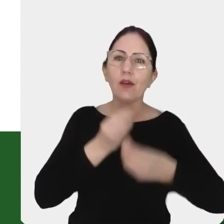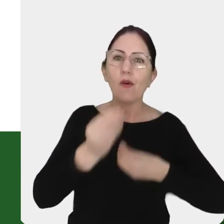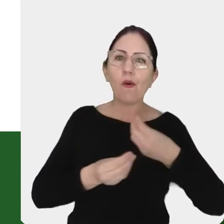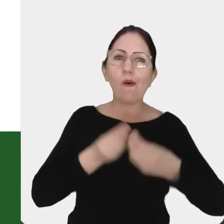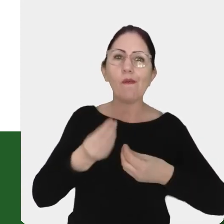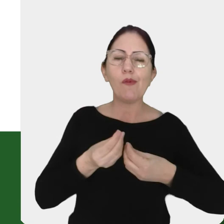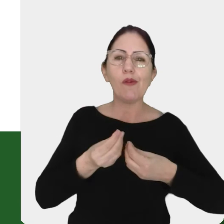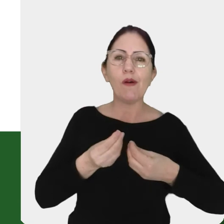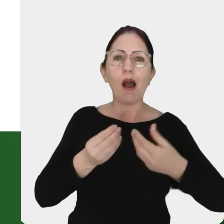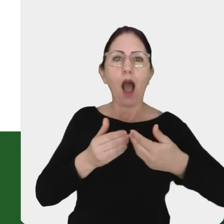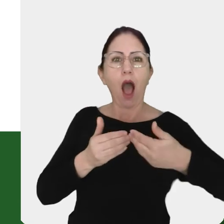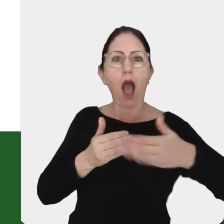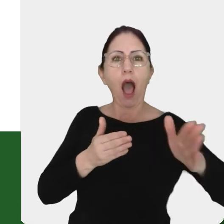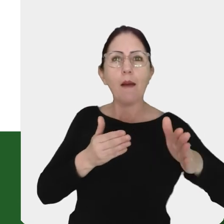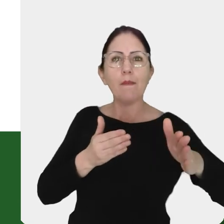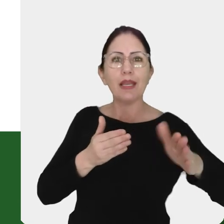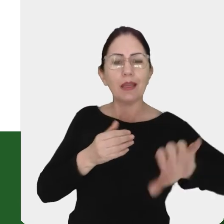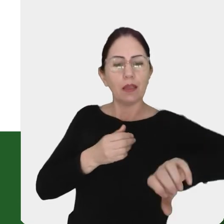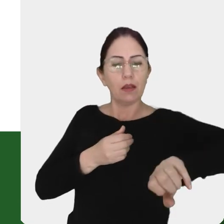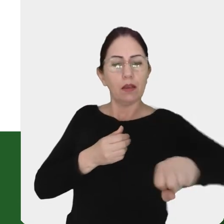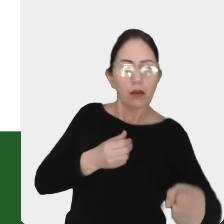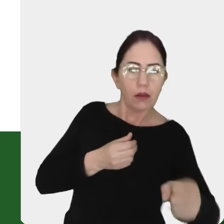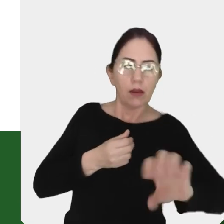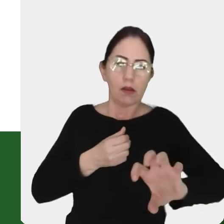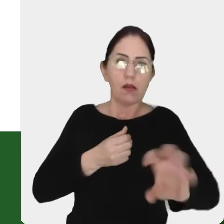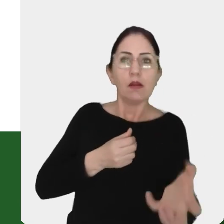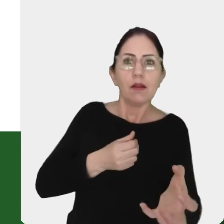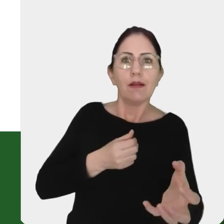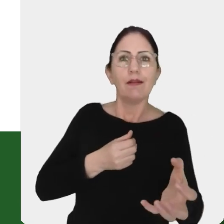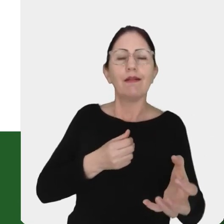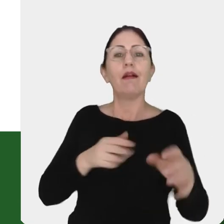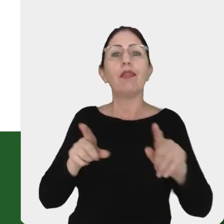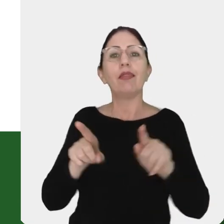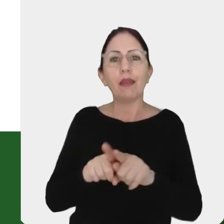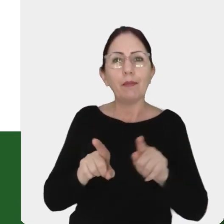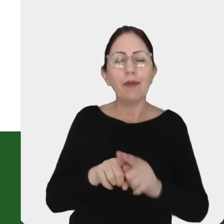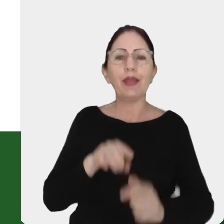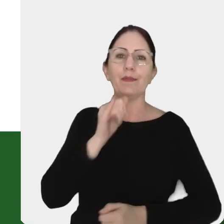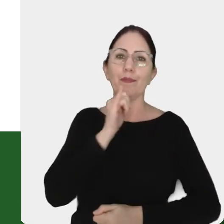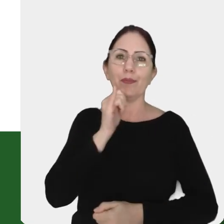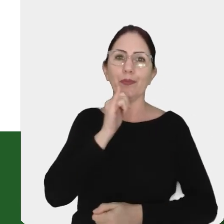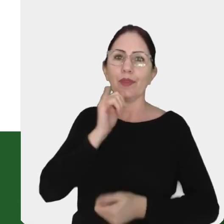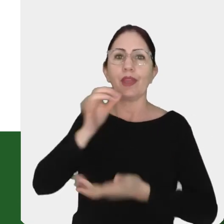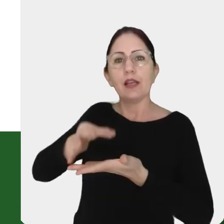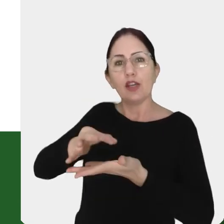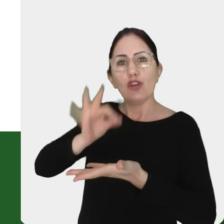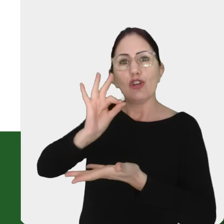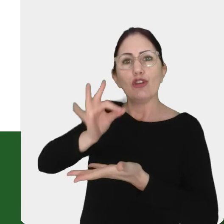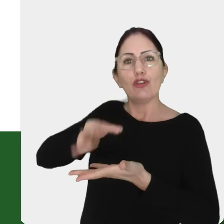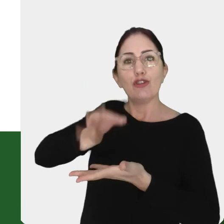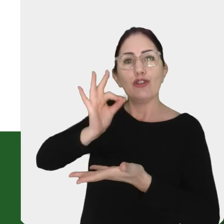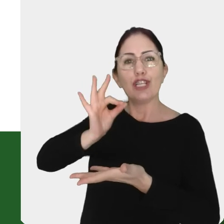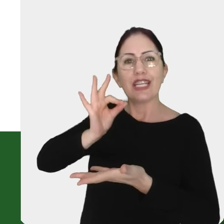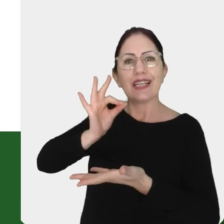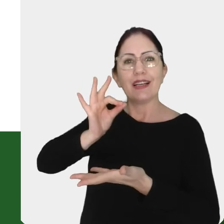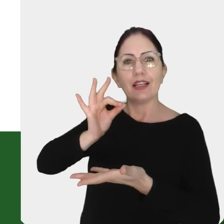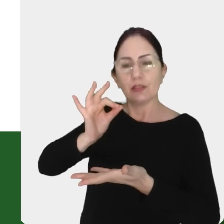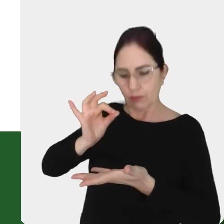é para abrir a porta, assim como uma alça de uma xícara, ou até mesmo os botões, né, digitais